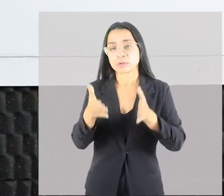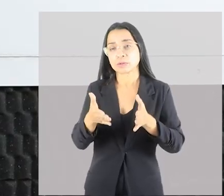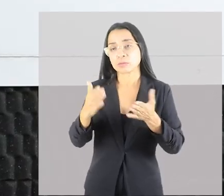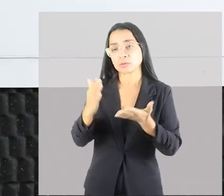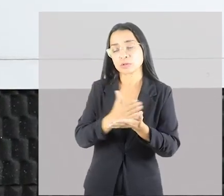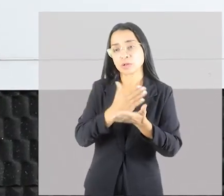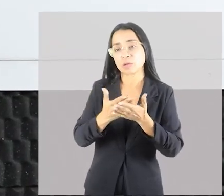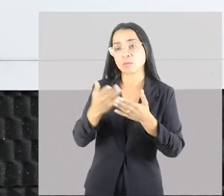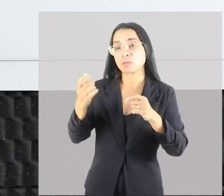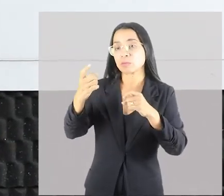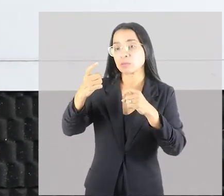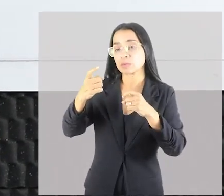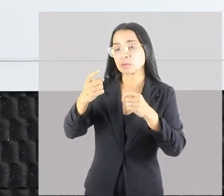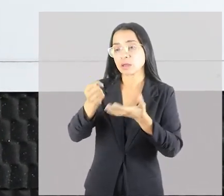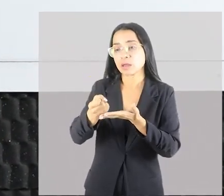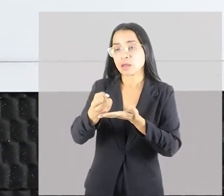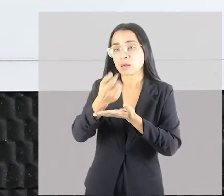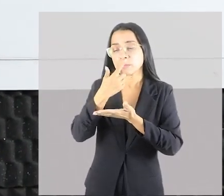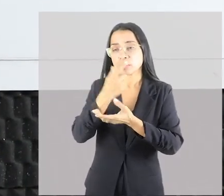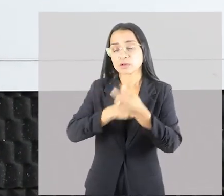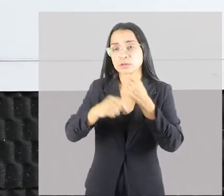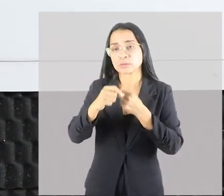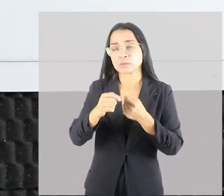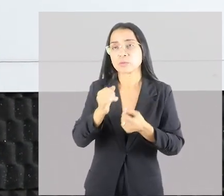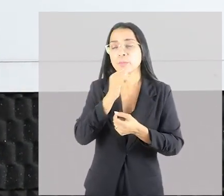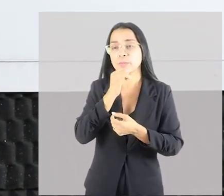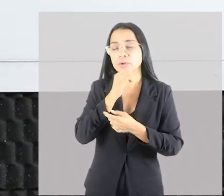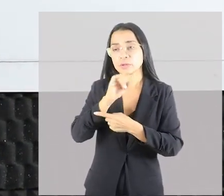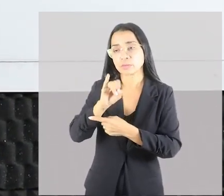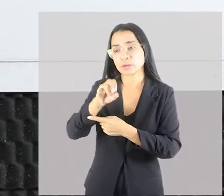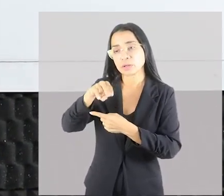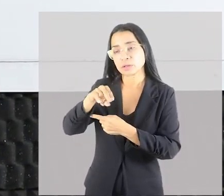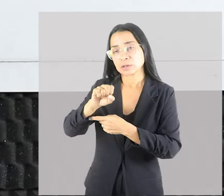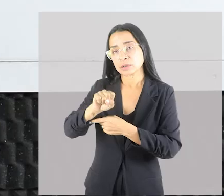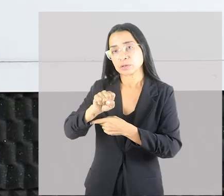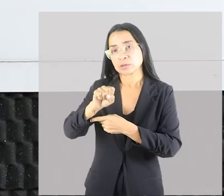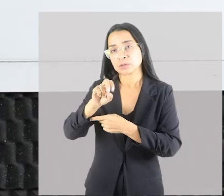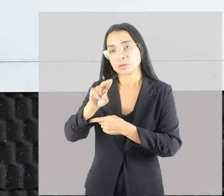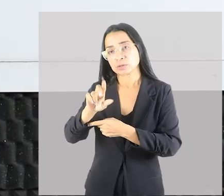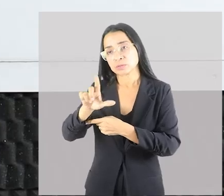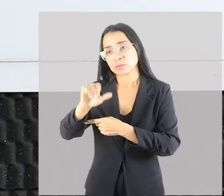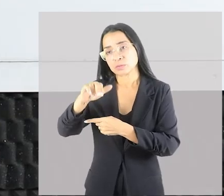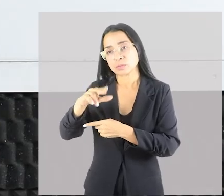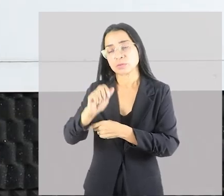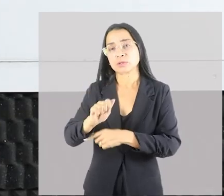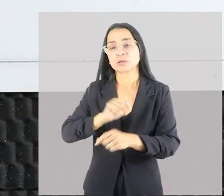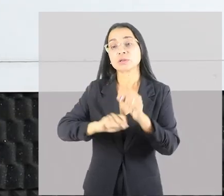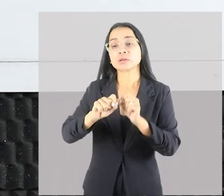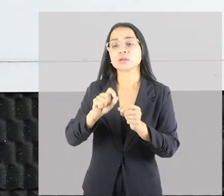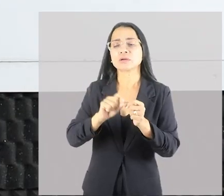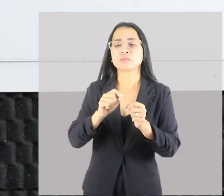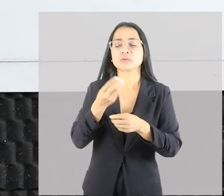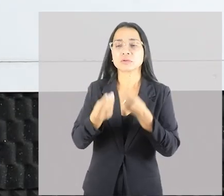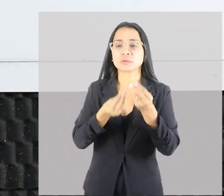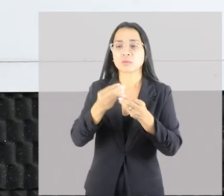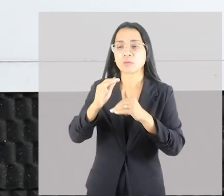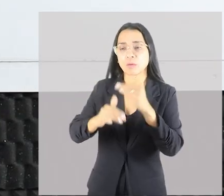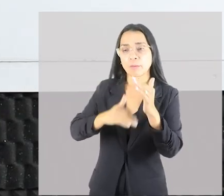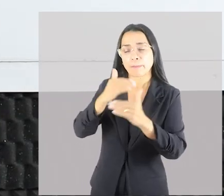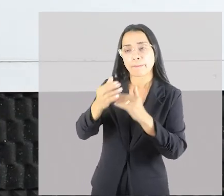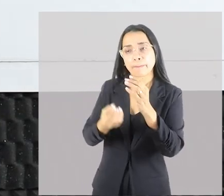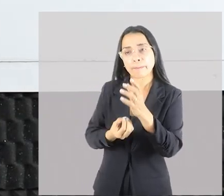meio tecnológico, como por exemplo a insulina, né? A insulina hoje ela é produzida a partir de um